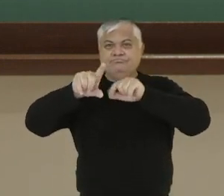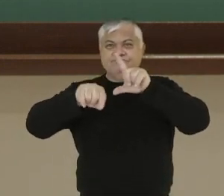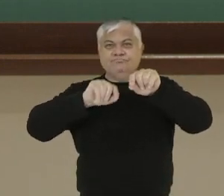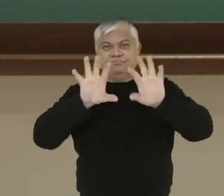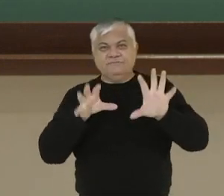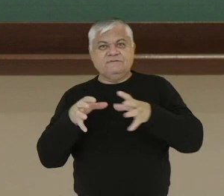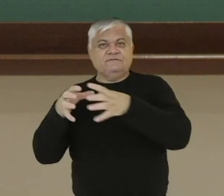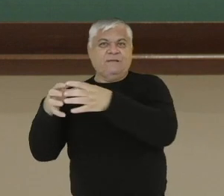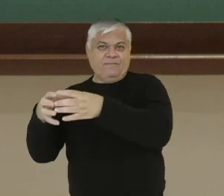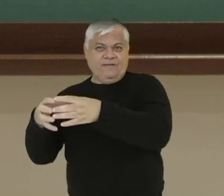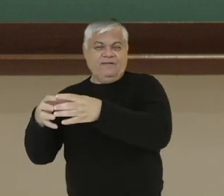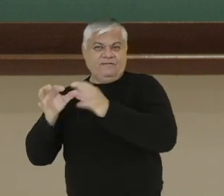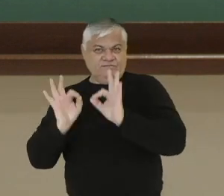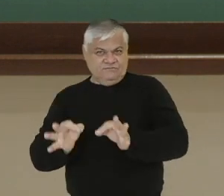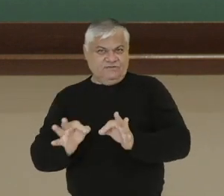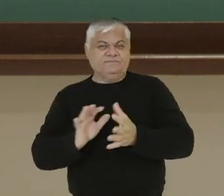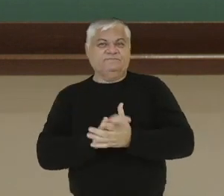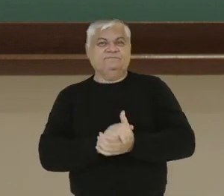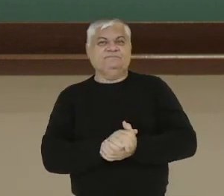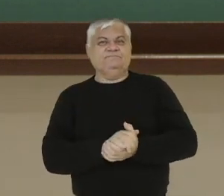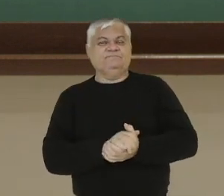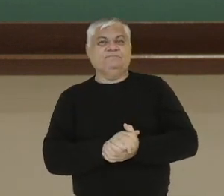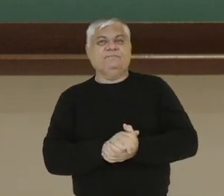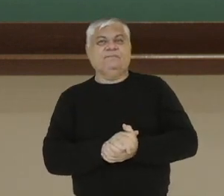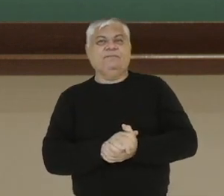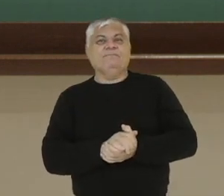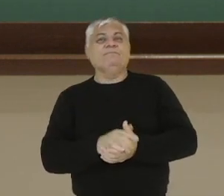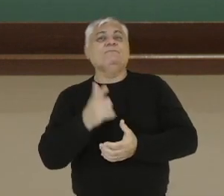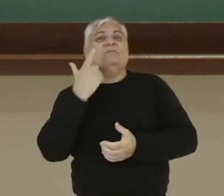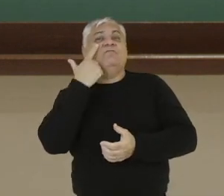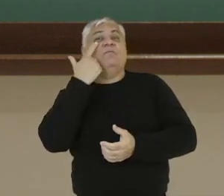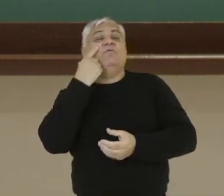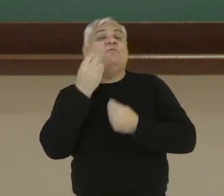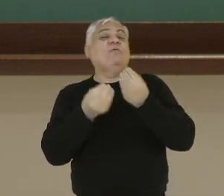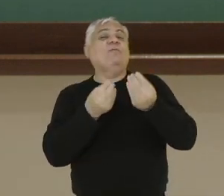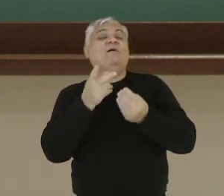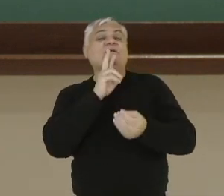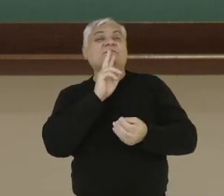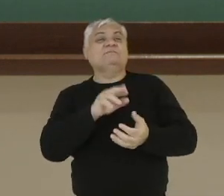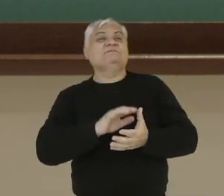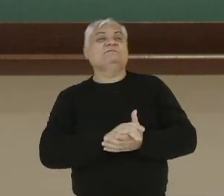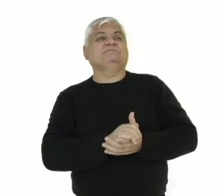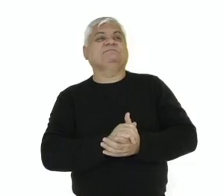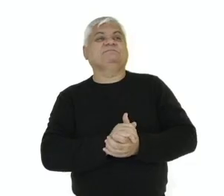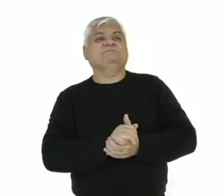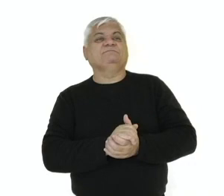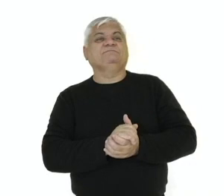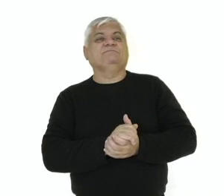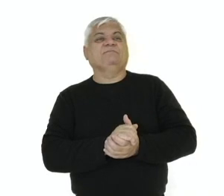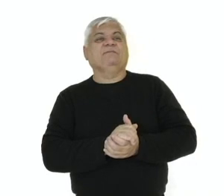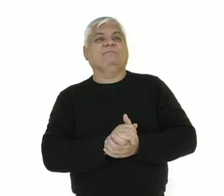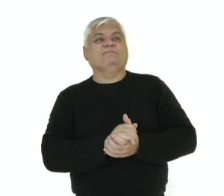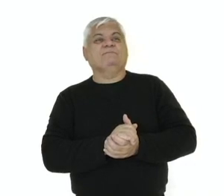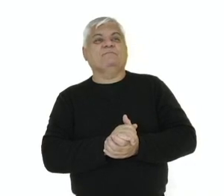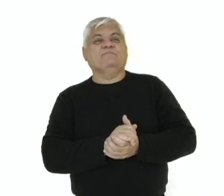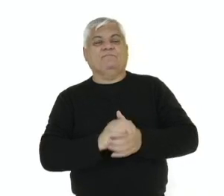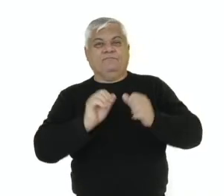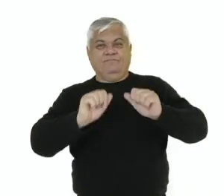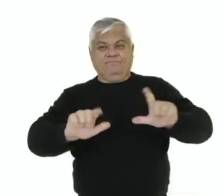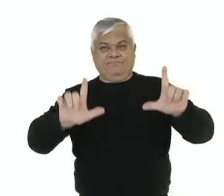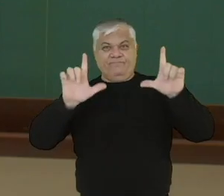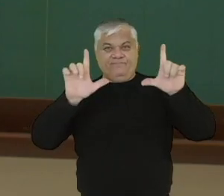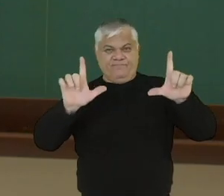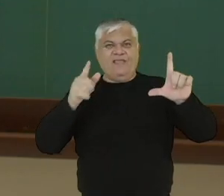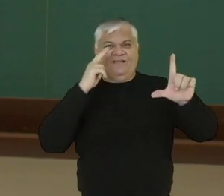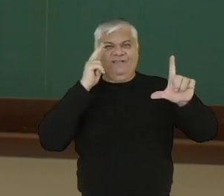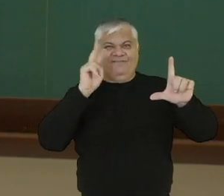que já foram feitas, tá? Dito isso, vamos corrigir o exercício então. Esse exercício aqui, ele traz a plaquinha, provavelmente você